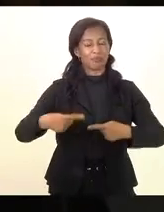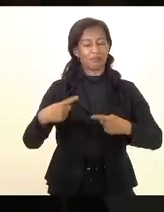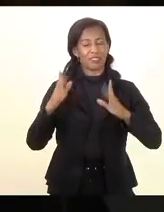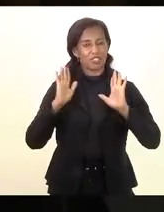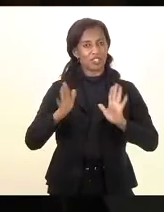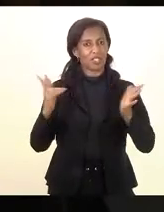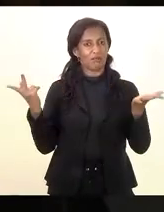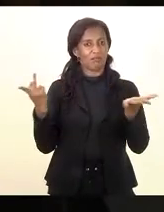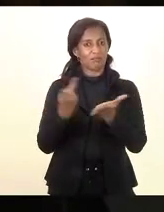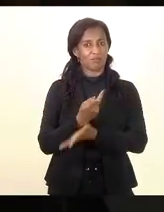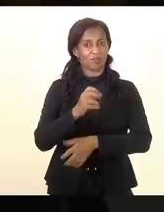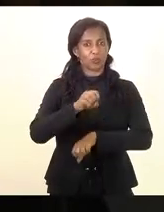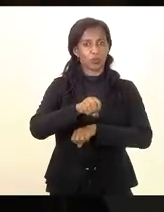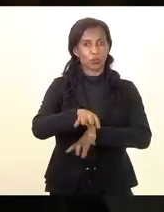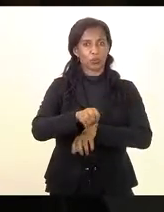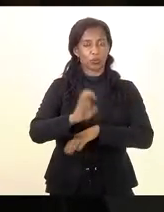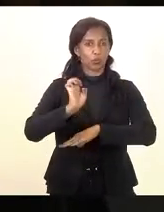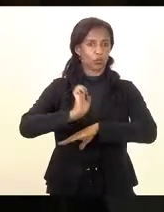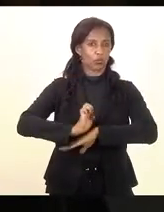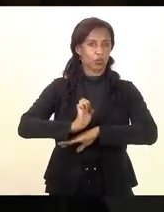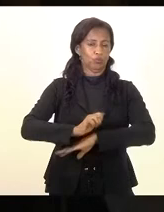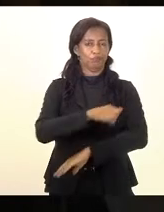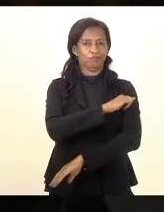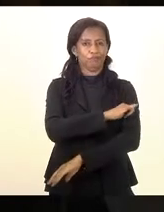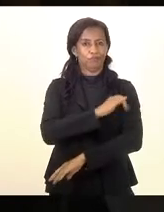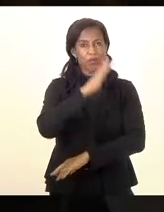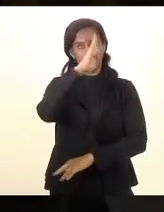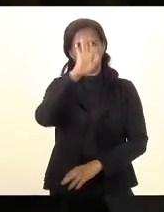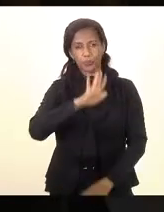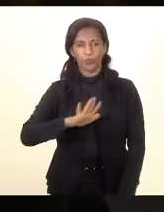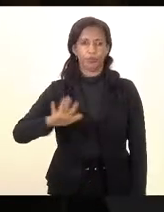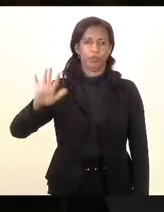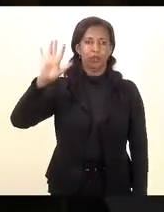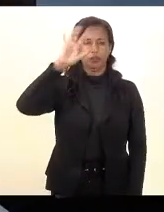enfrentando na educação do estado do Rio de Janeiro e do Brasil